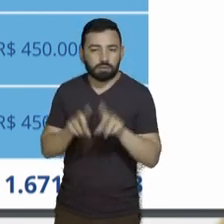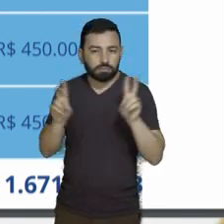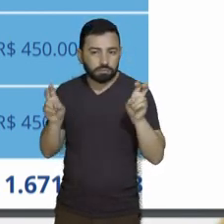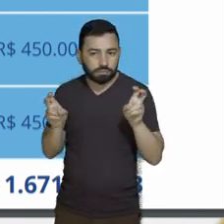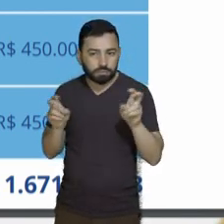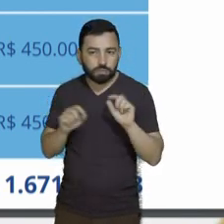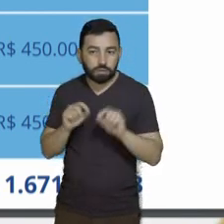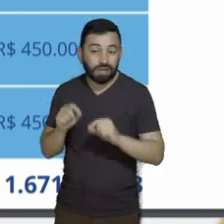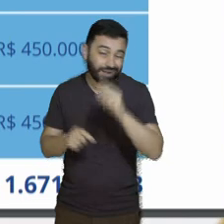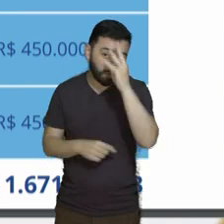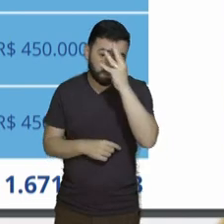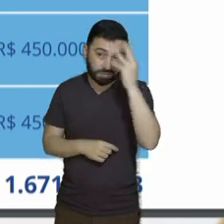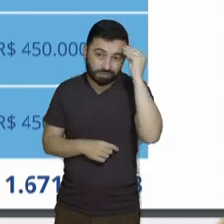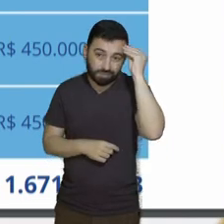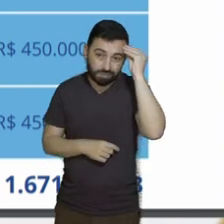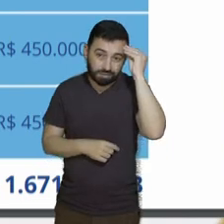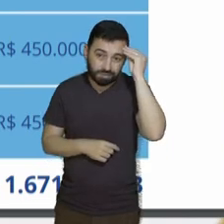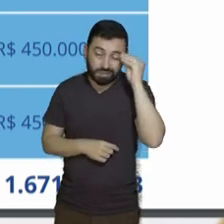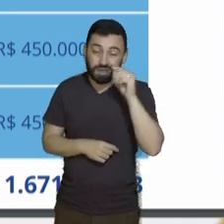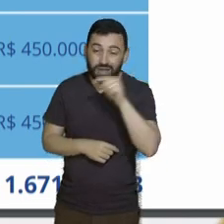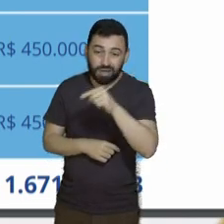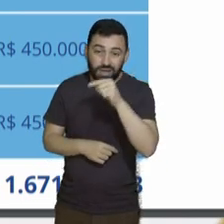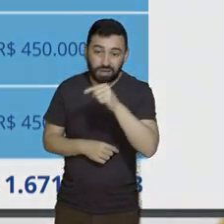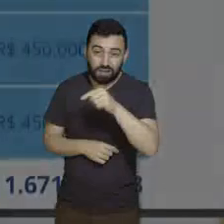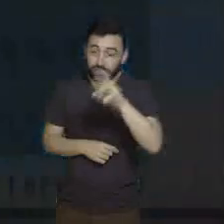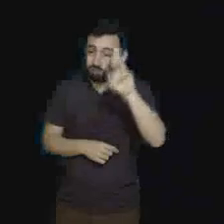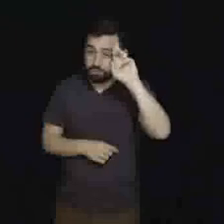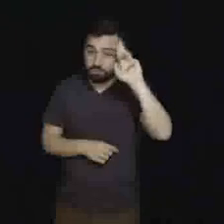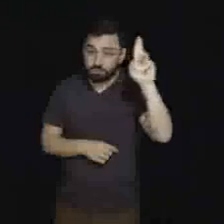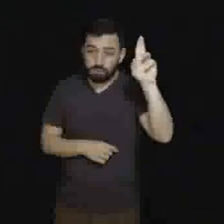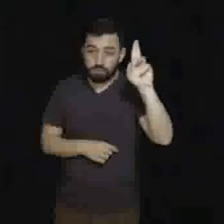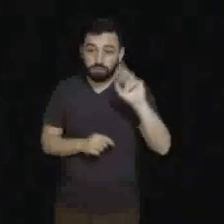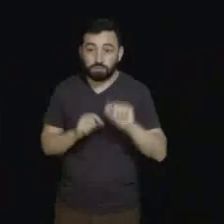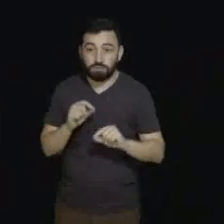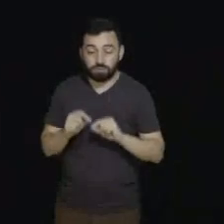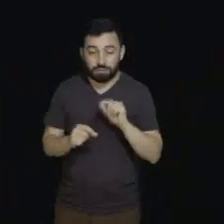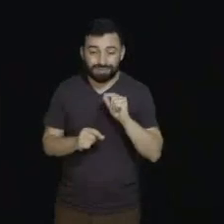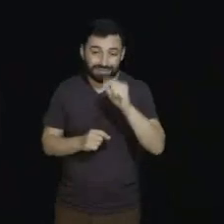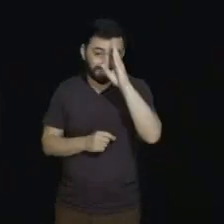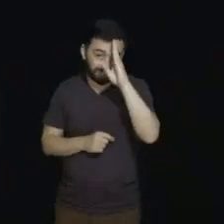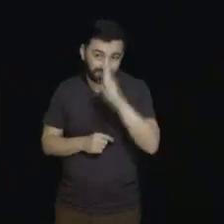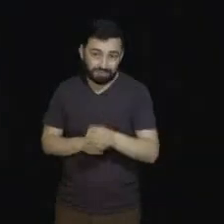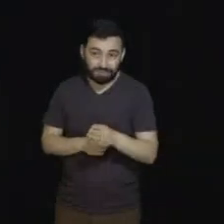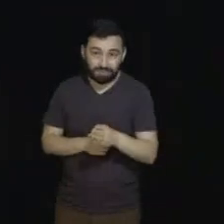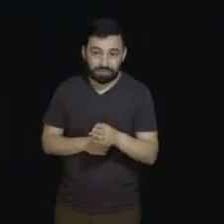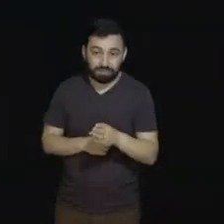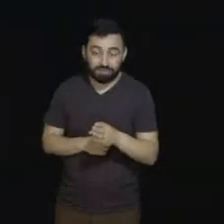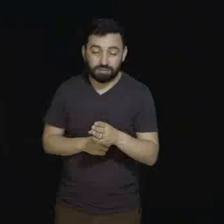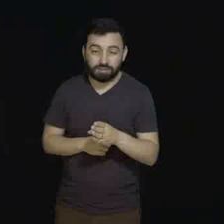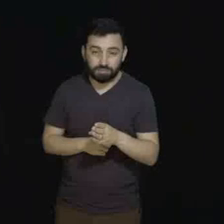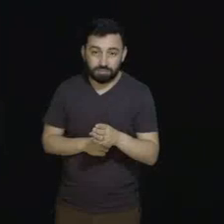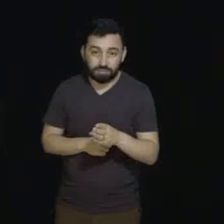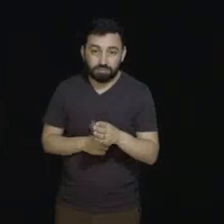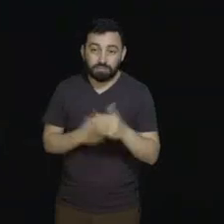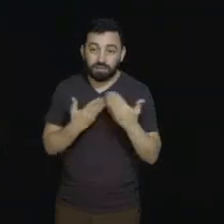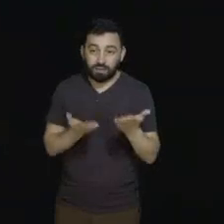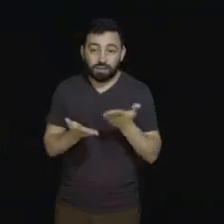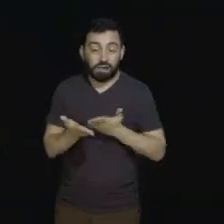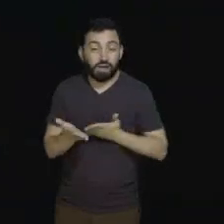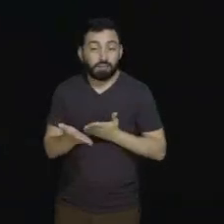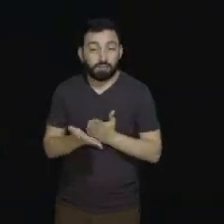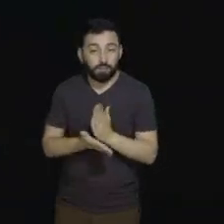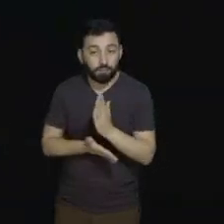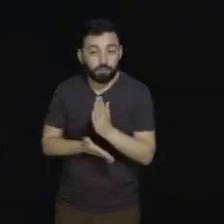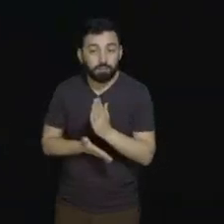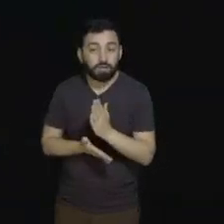a Luciane Carminati foi a responsável diretamente pela aprovação